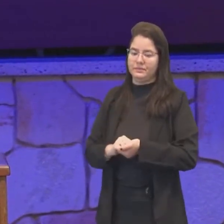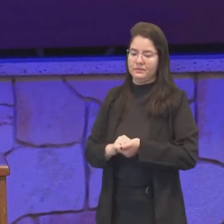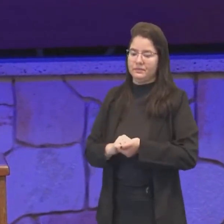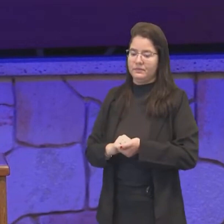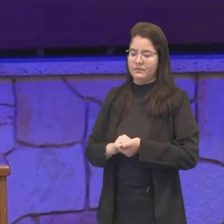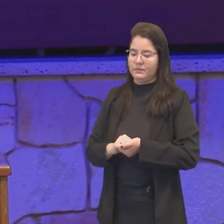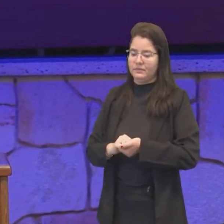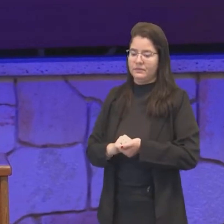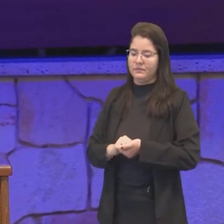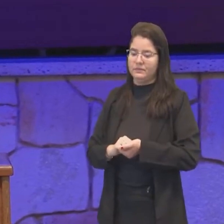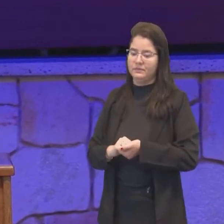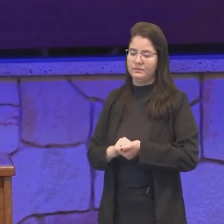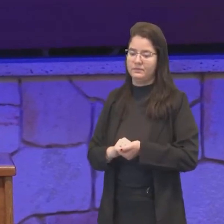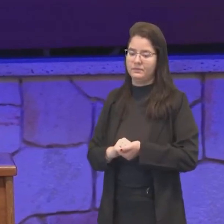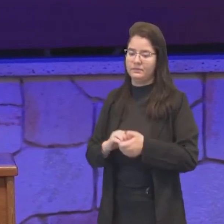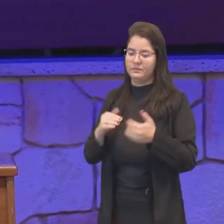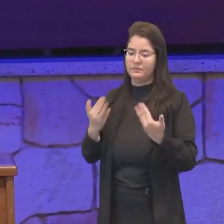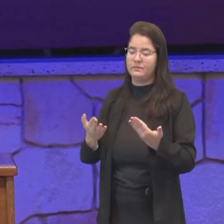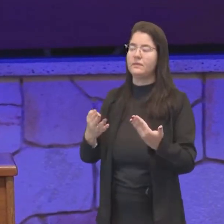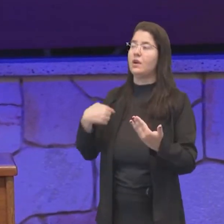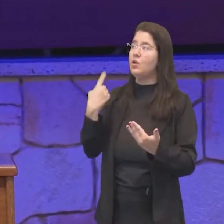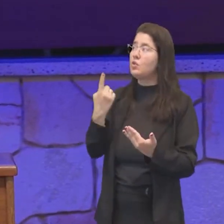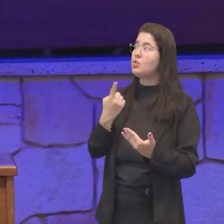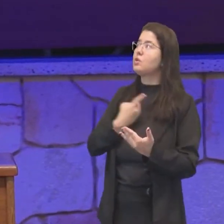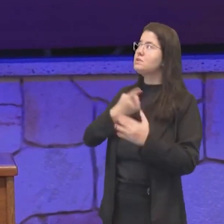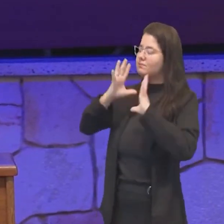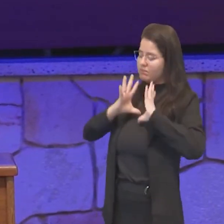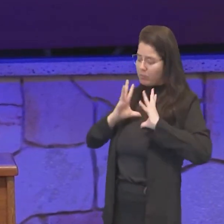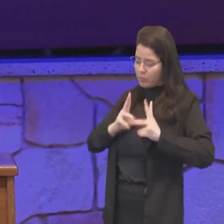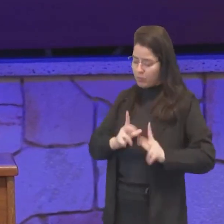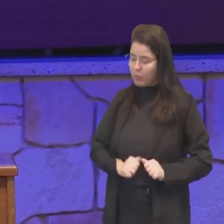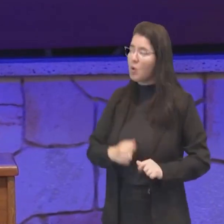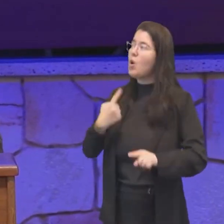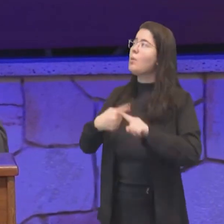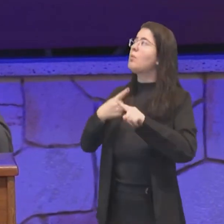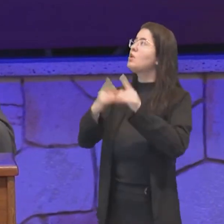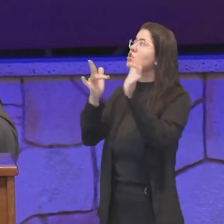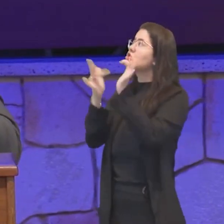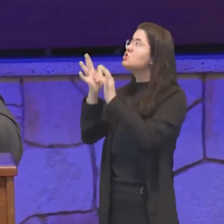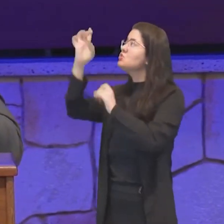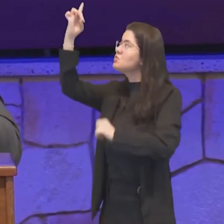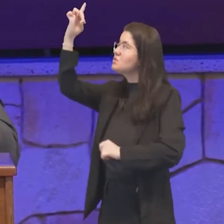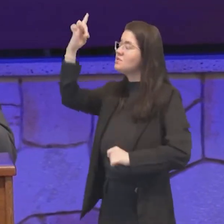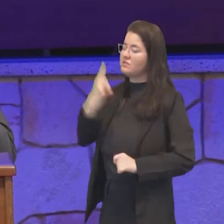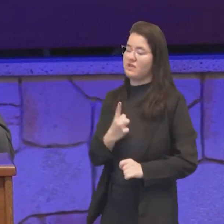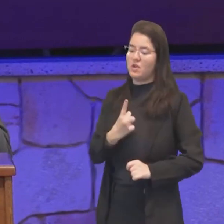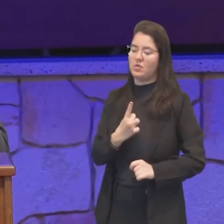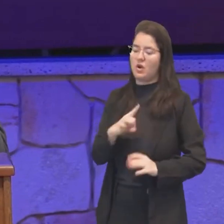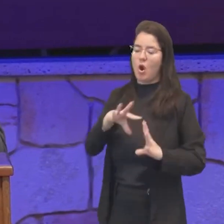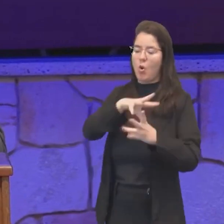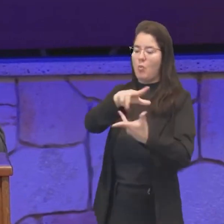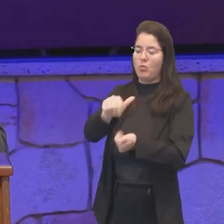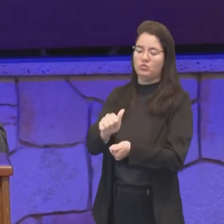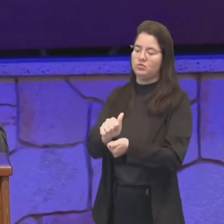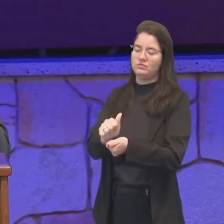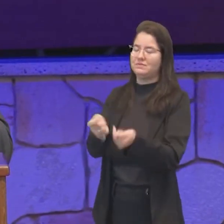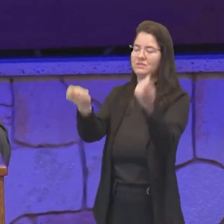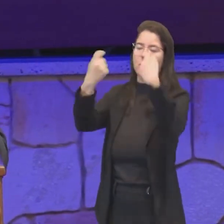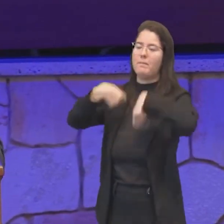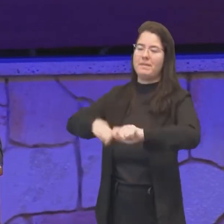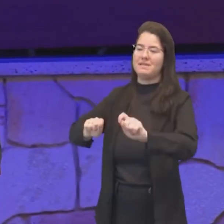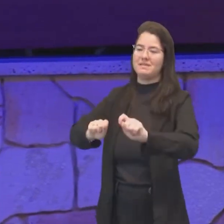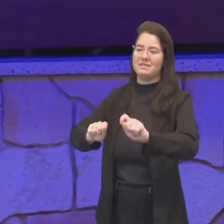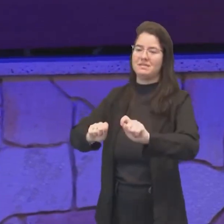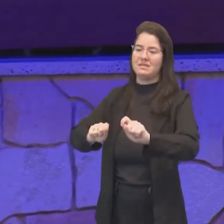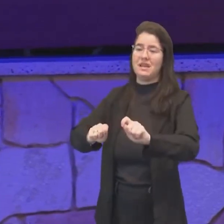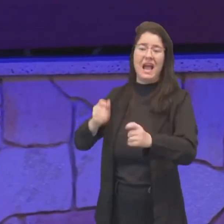Nessa vontade é que temos sido santificados mediante a oferta do corpo de Jesus Cristo uma vez por todas. Jesus